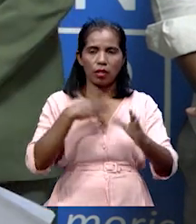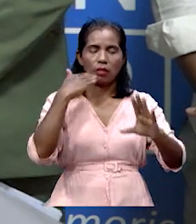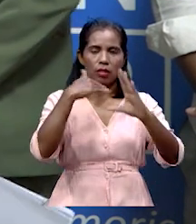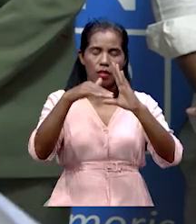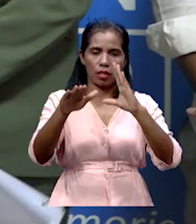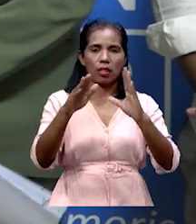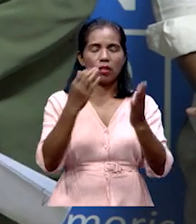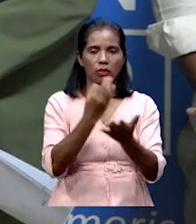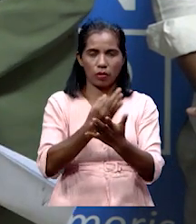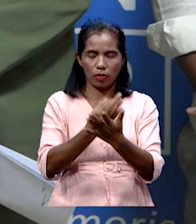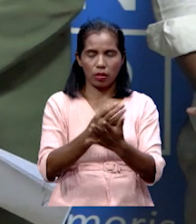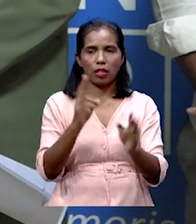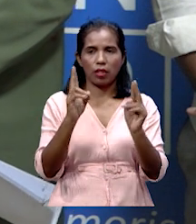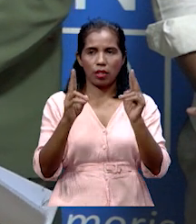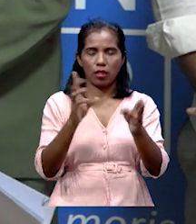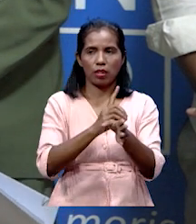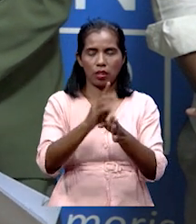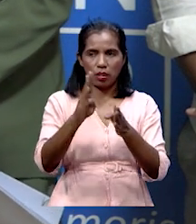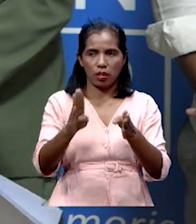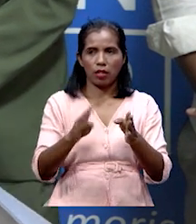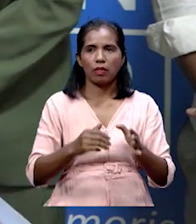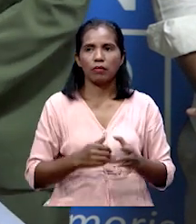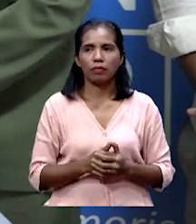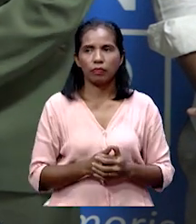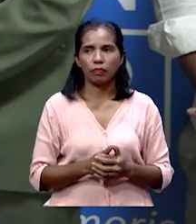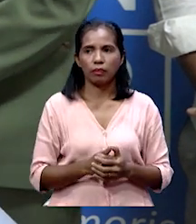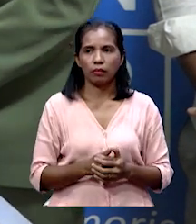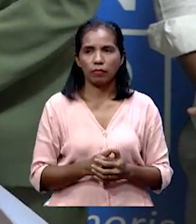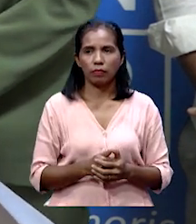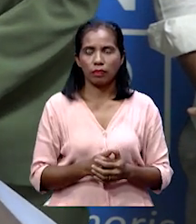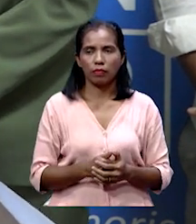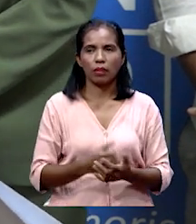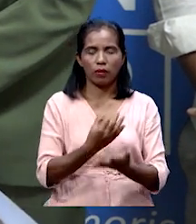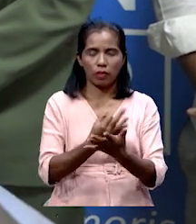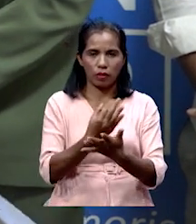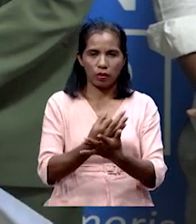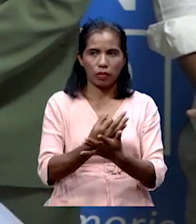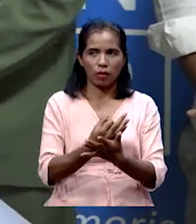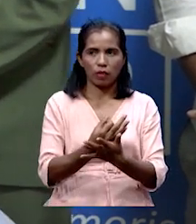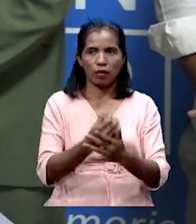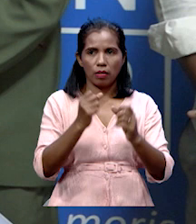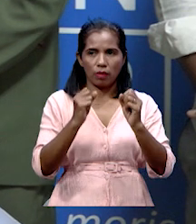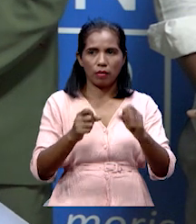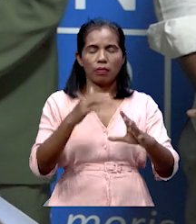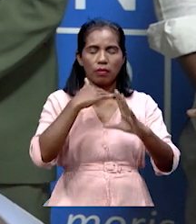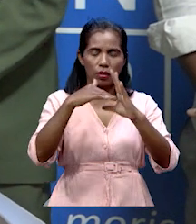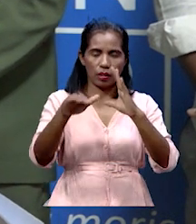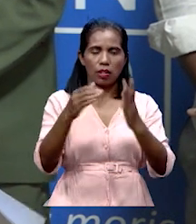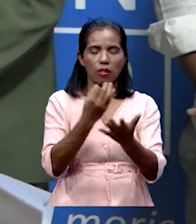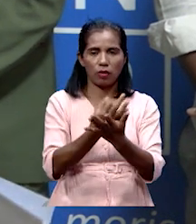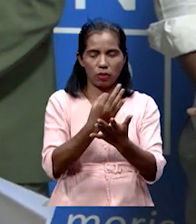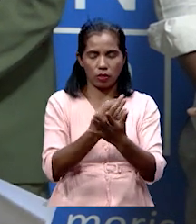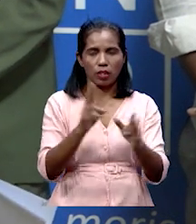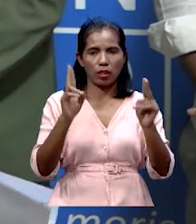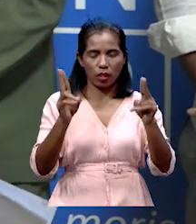lala a minha direção nacional farmácia nem ou finanças nem bele how o transferência lala espa